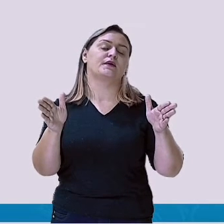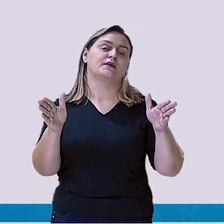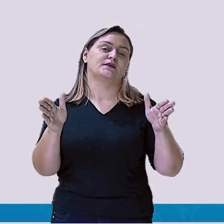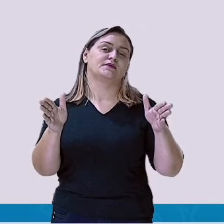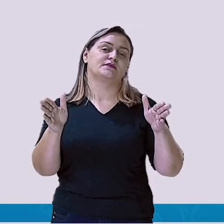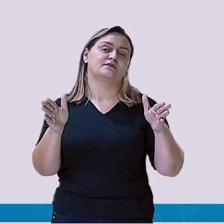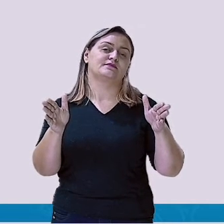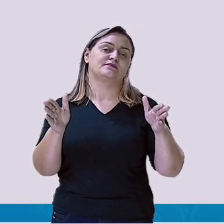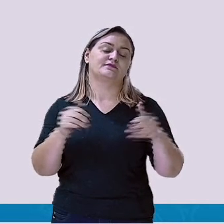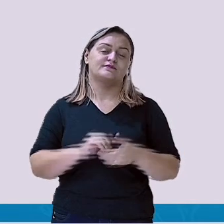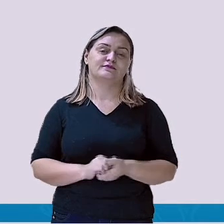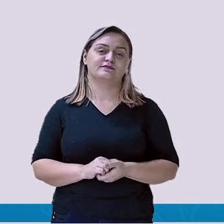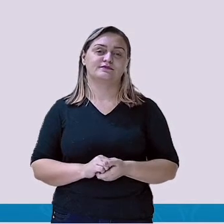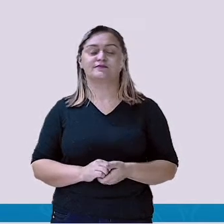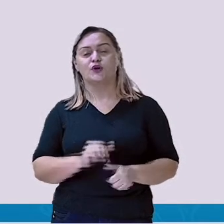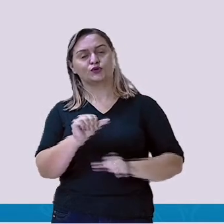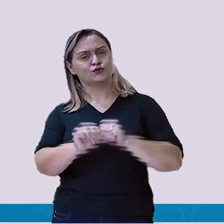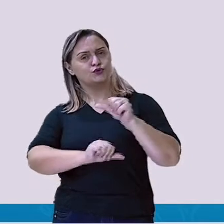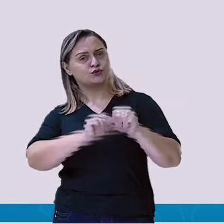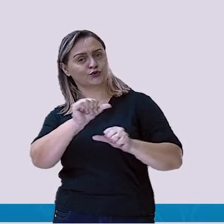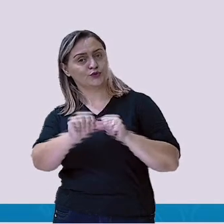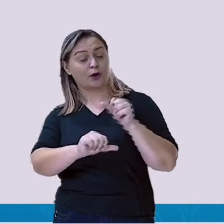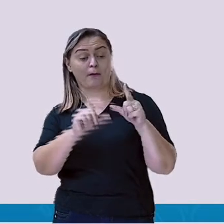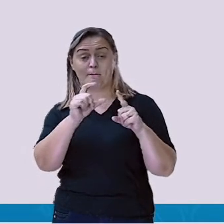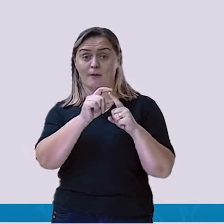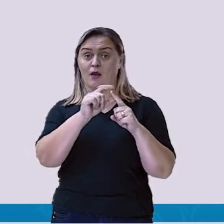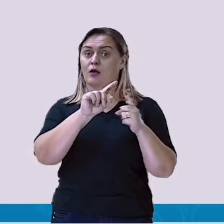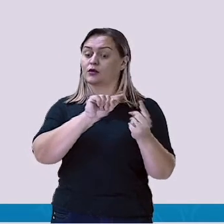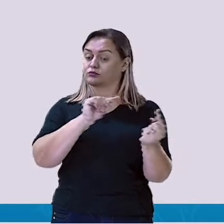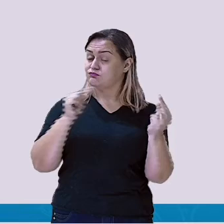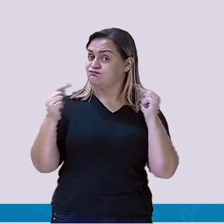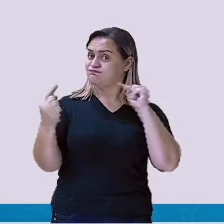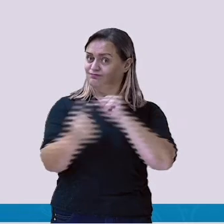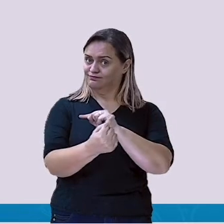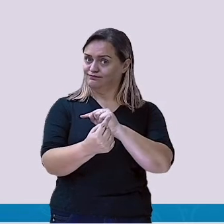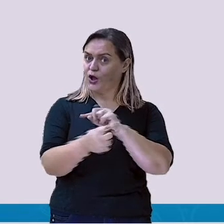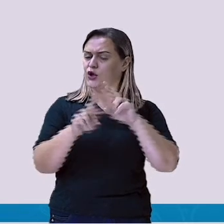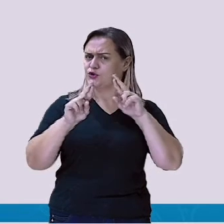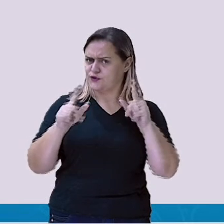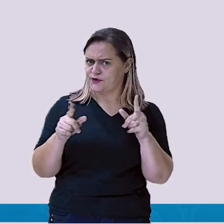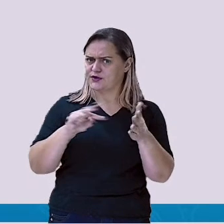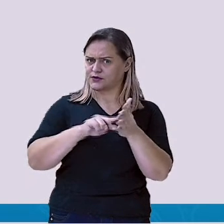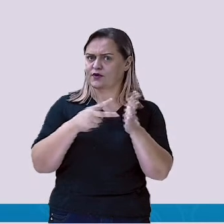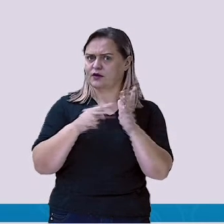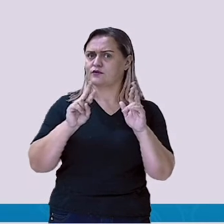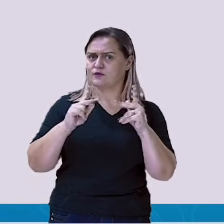aberta? Vamos ver como ficam essas frases com seus respectivos antônimos?